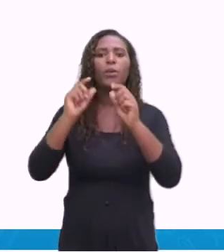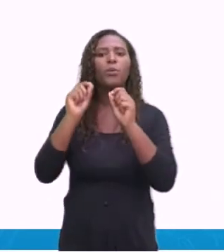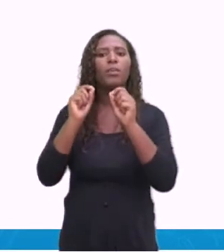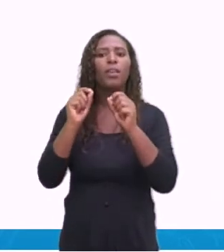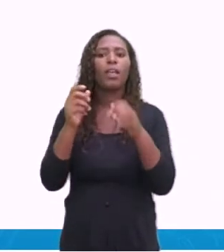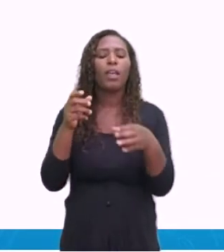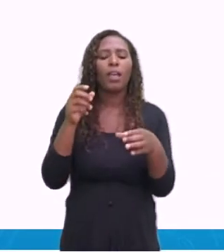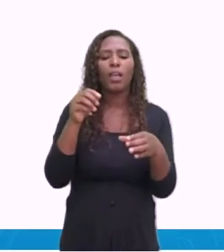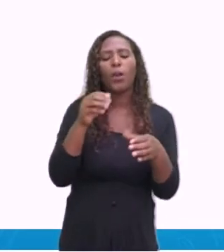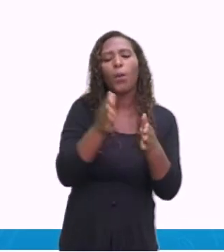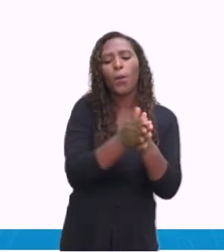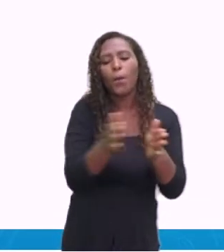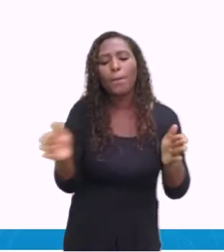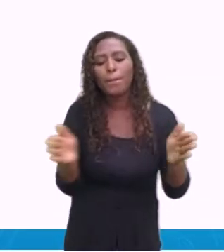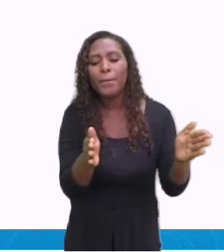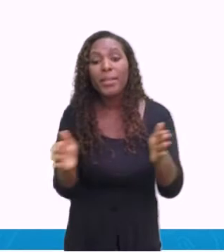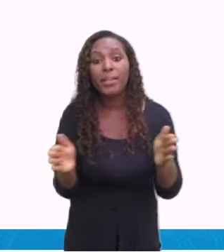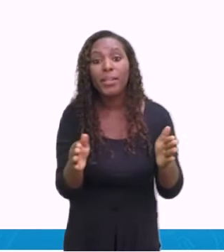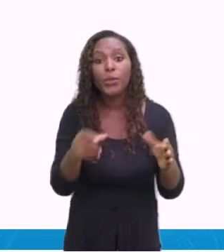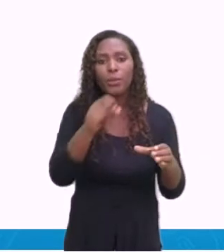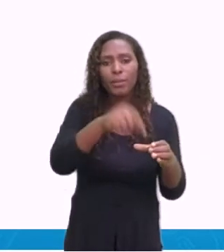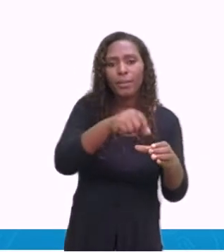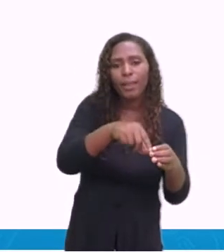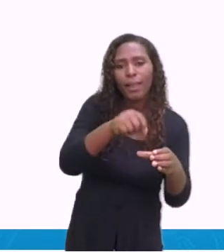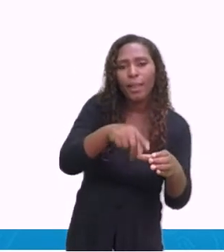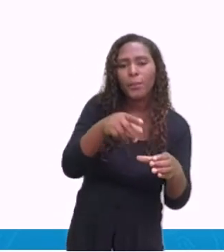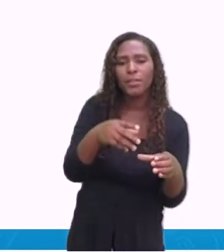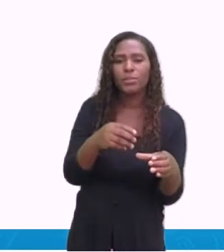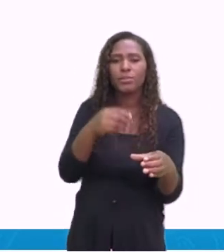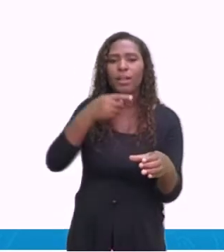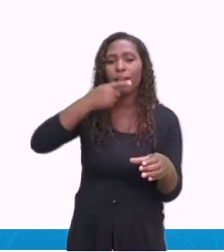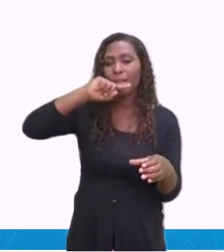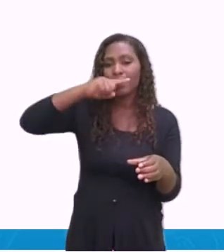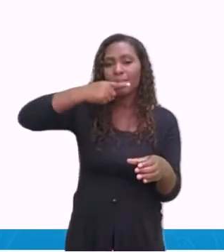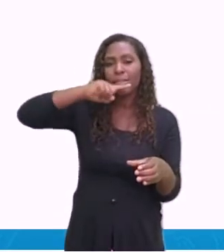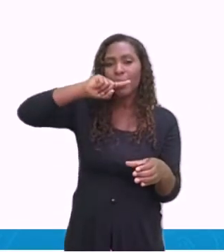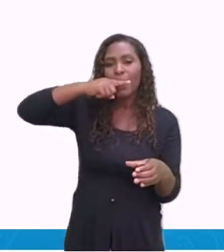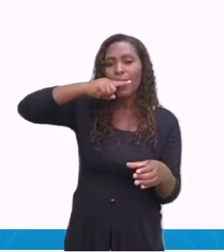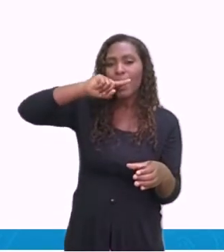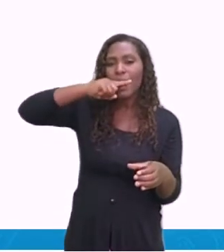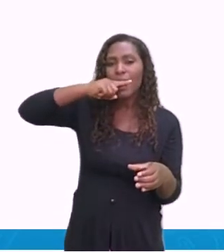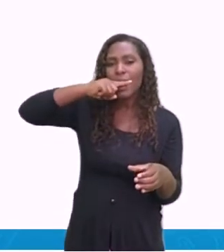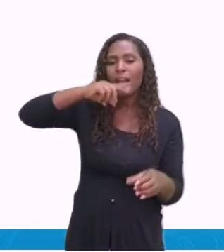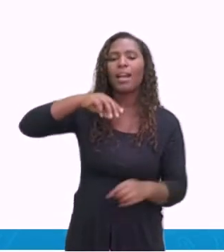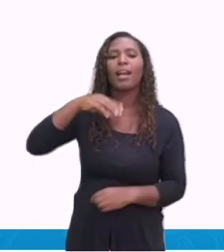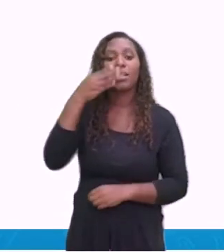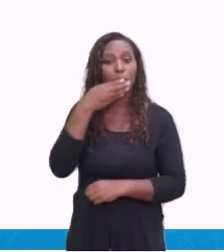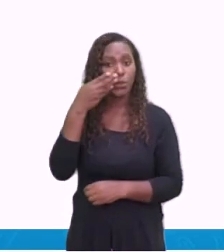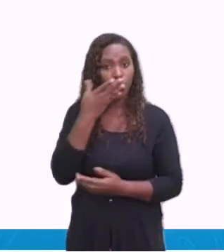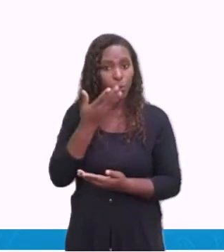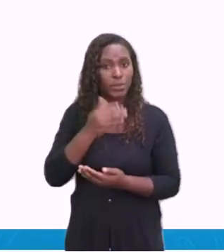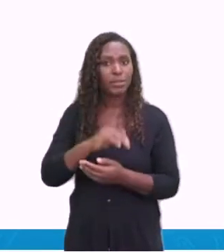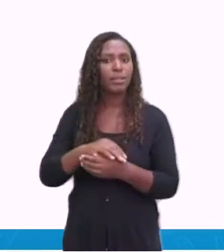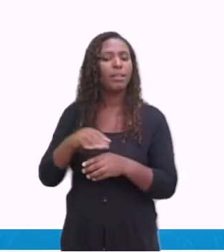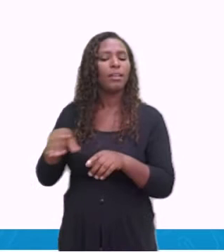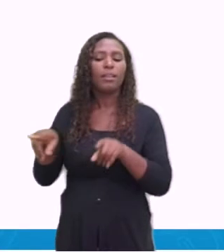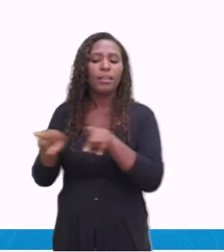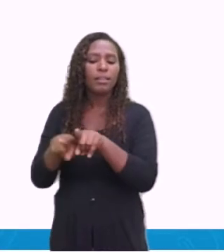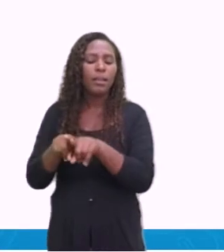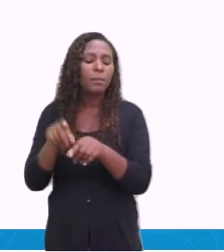Idade Média. Então, eles aplicaram no Brasil. As primeiras